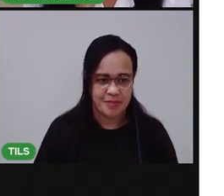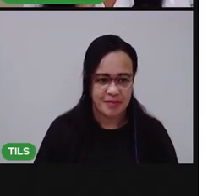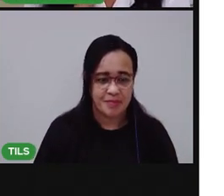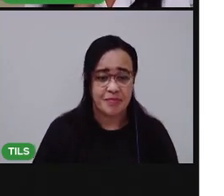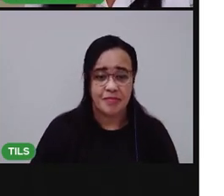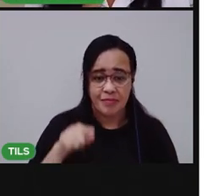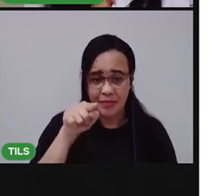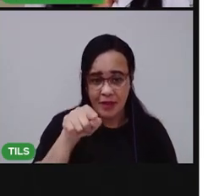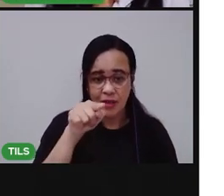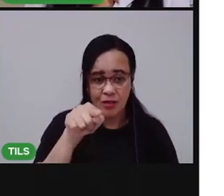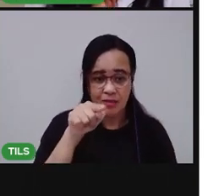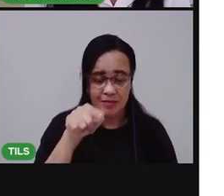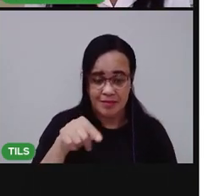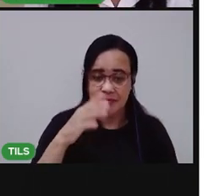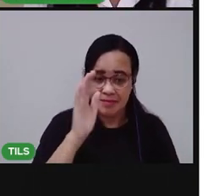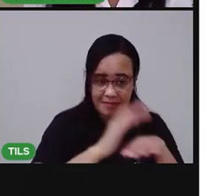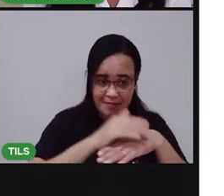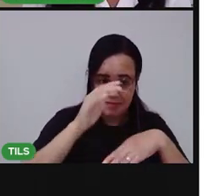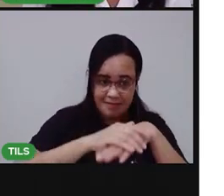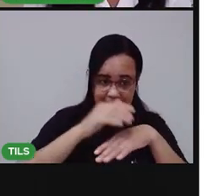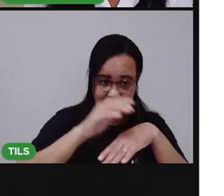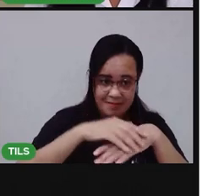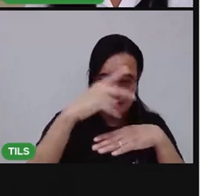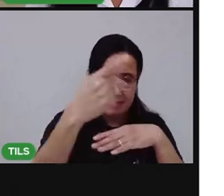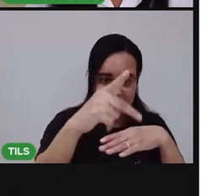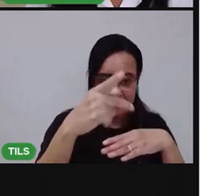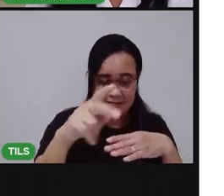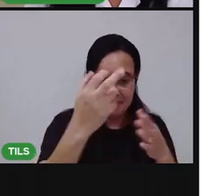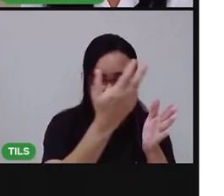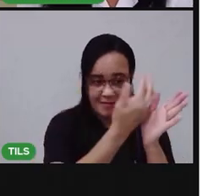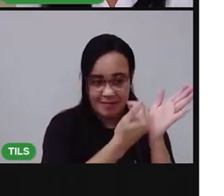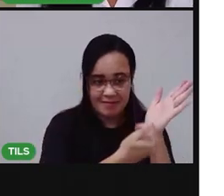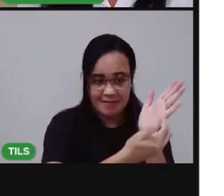Você vai fazer um desenho aí no seu caderno,